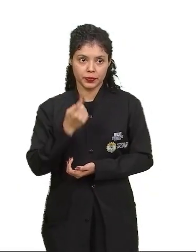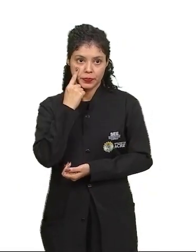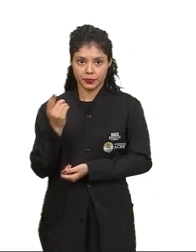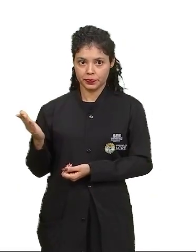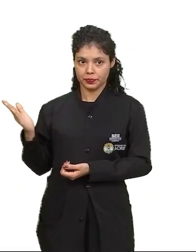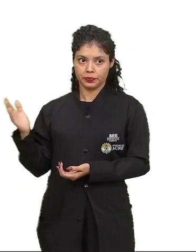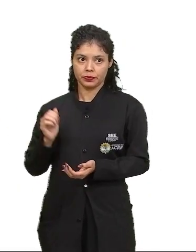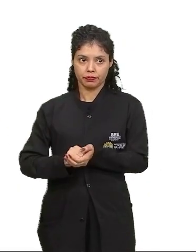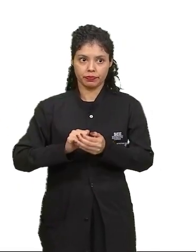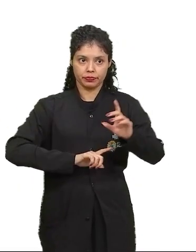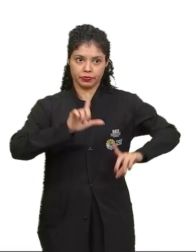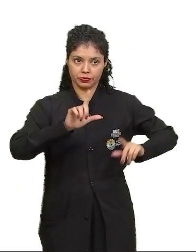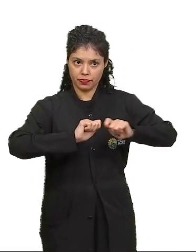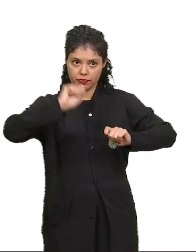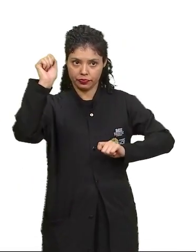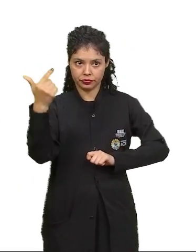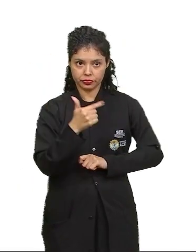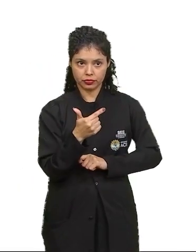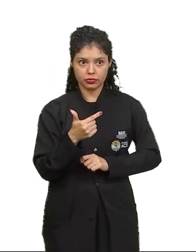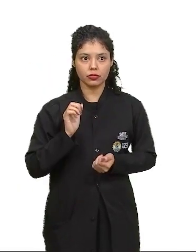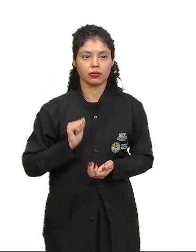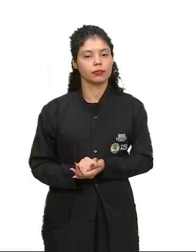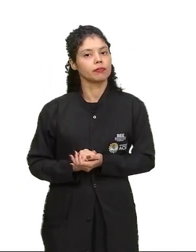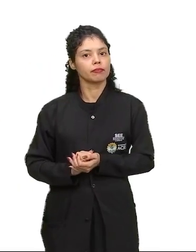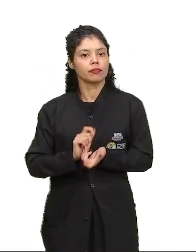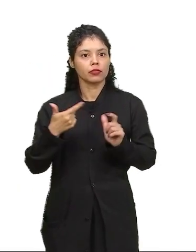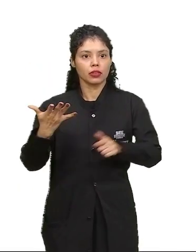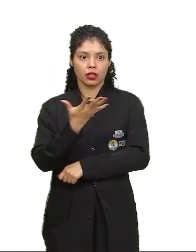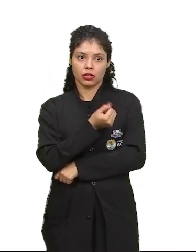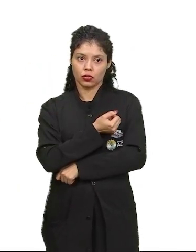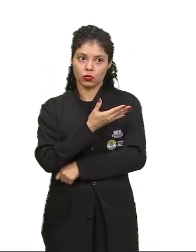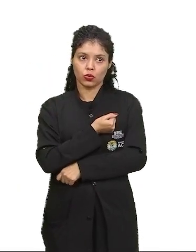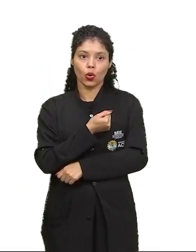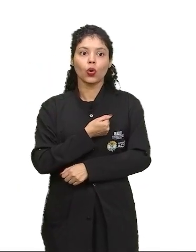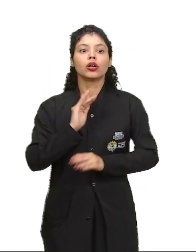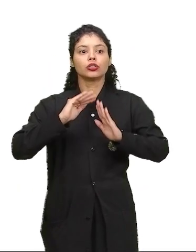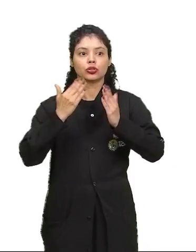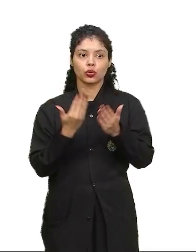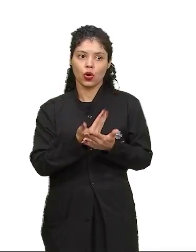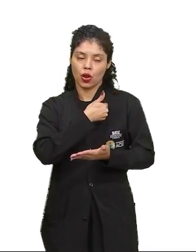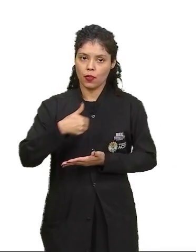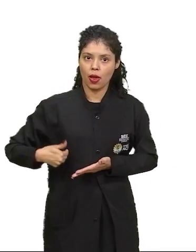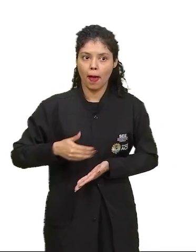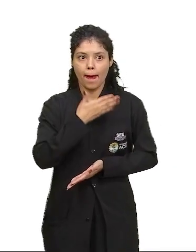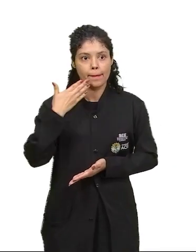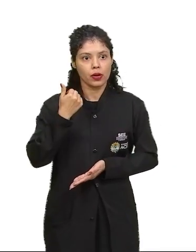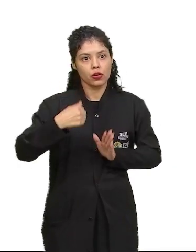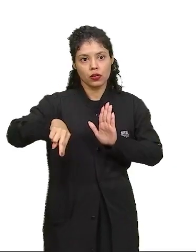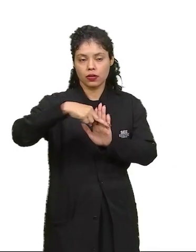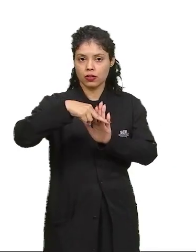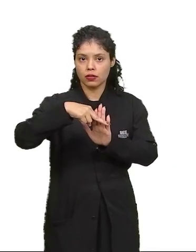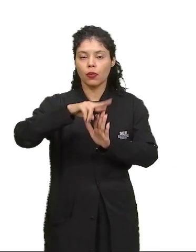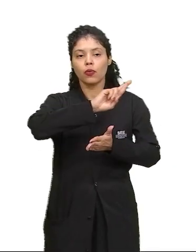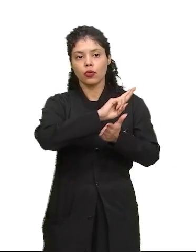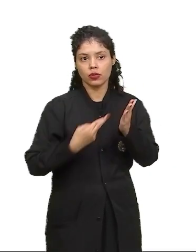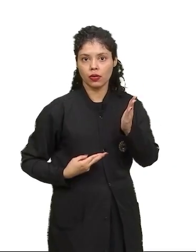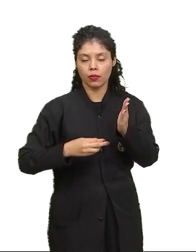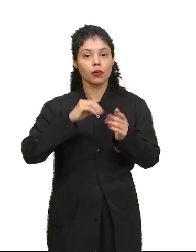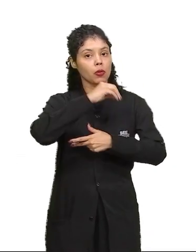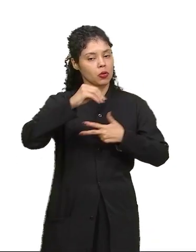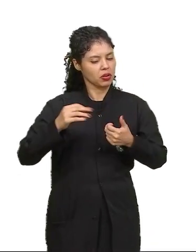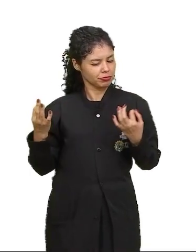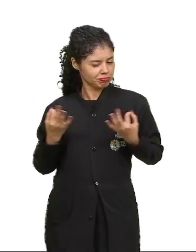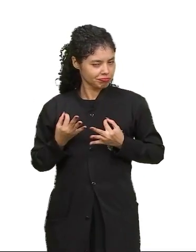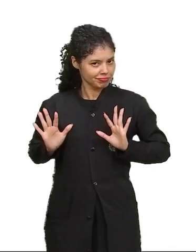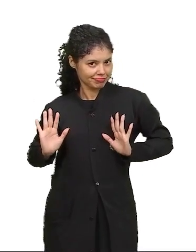aqui. Acre tem o segundo maior número de estudantes de escolas públicas com melhores notas na redação do Enem. Olha que